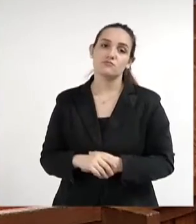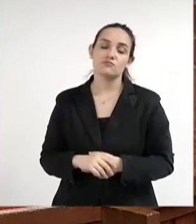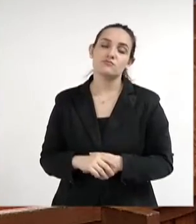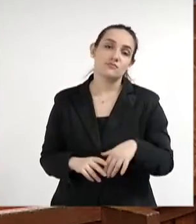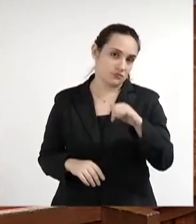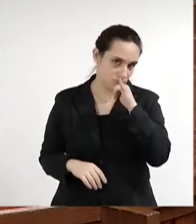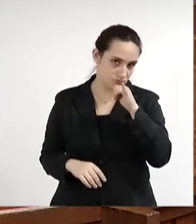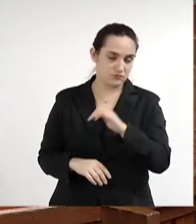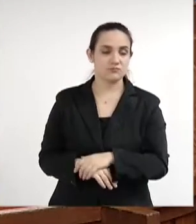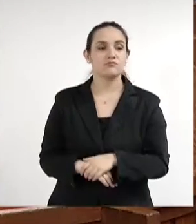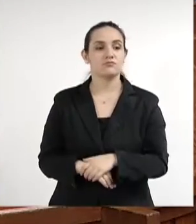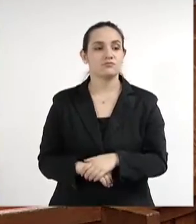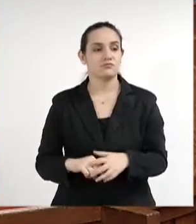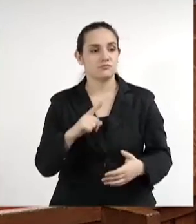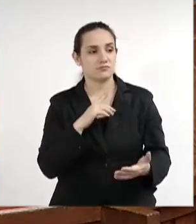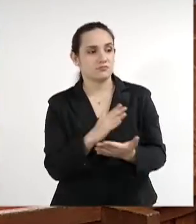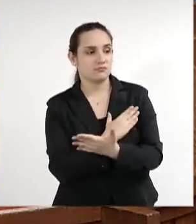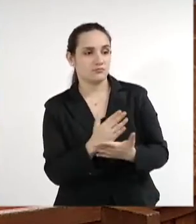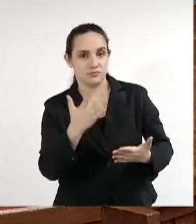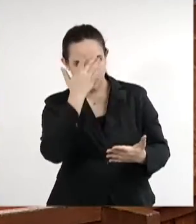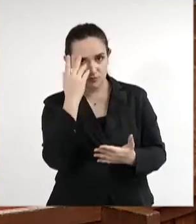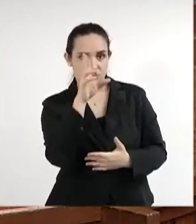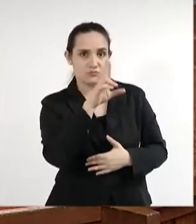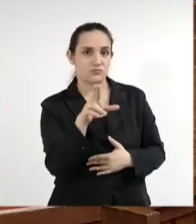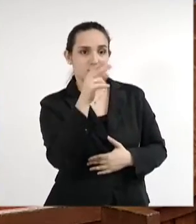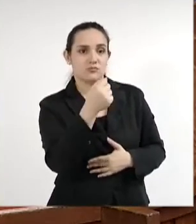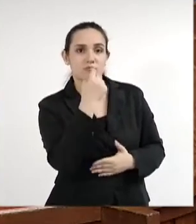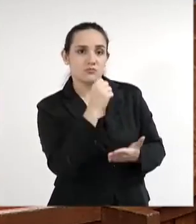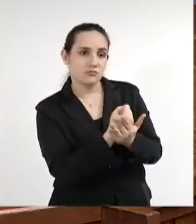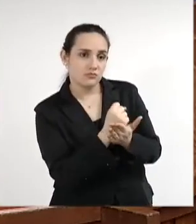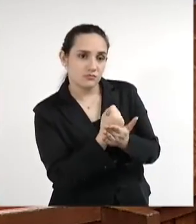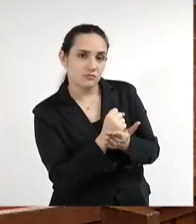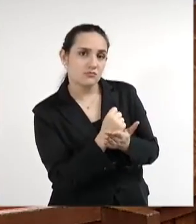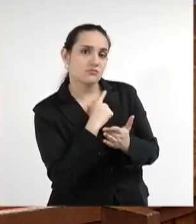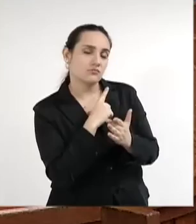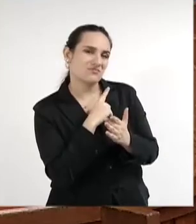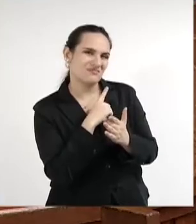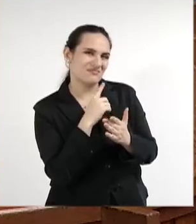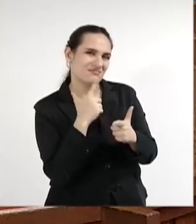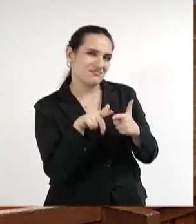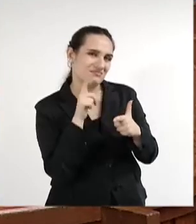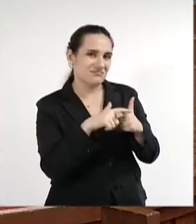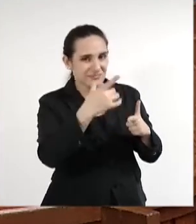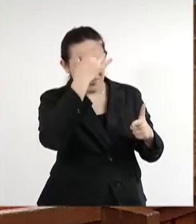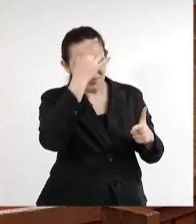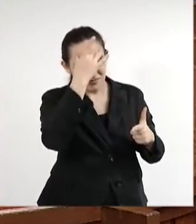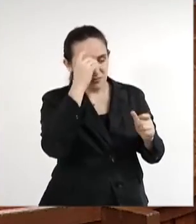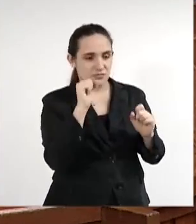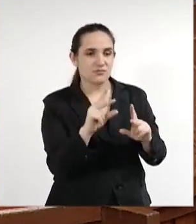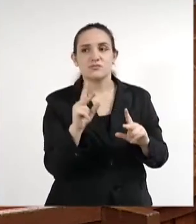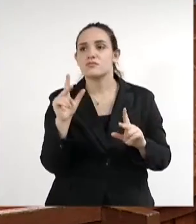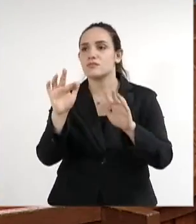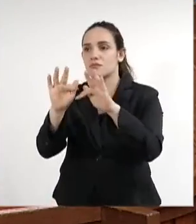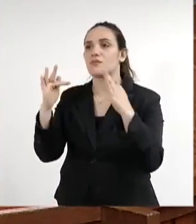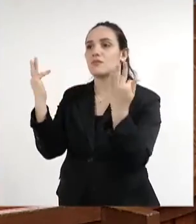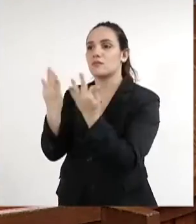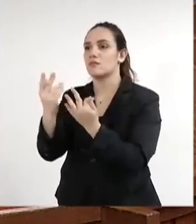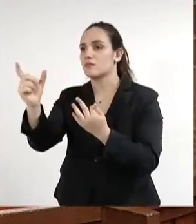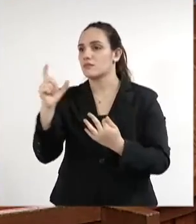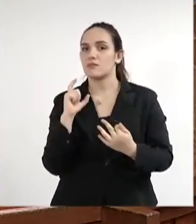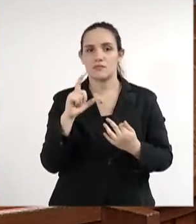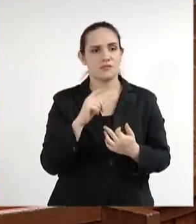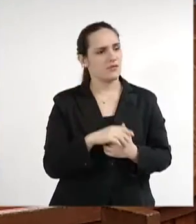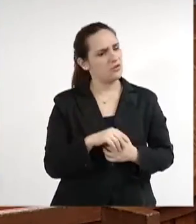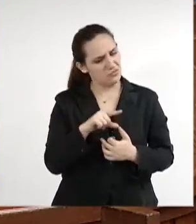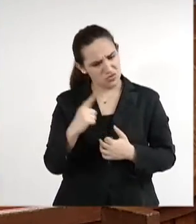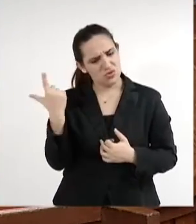Por exemplo, tem pessoas que usam medicamentos, tem algum transtorno mental, aí vem algum familiar, algum amigo, diz, você é mais